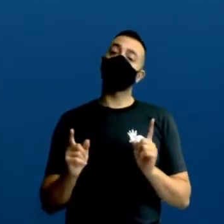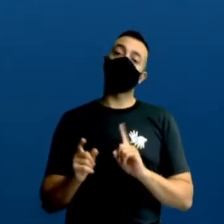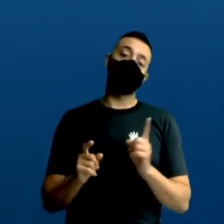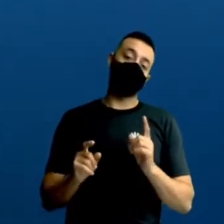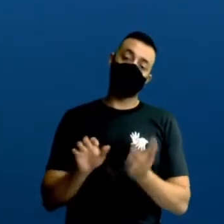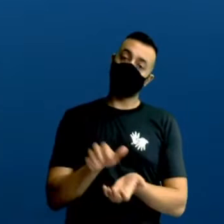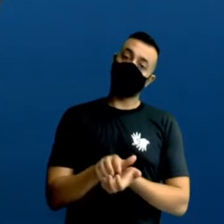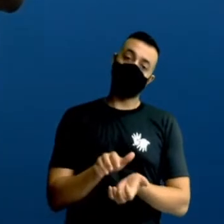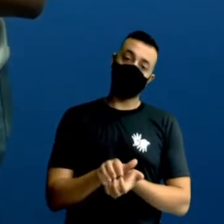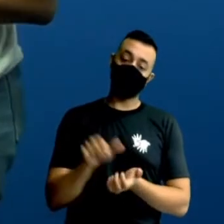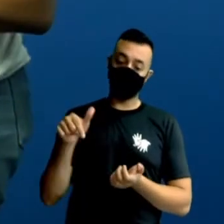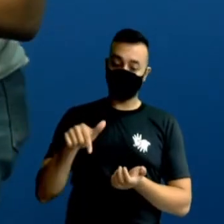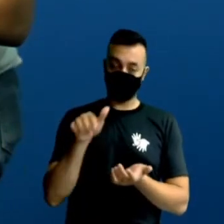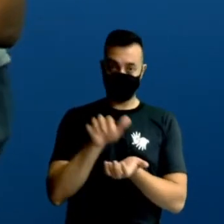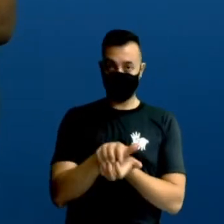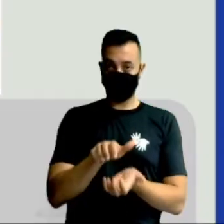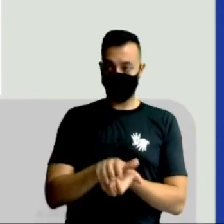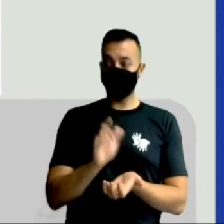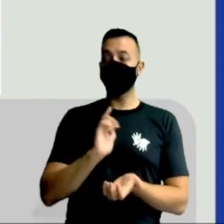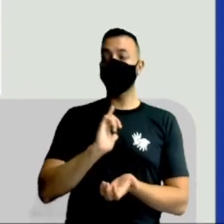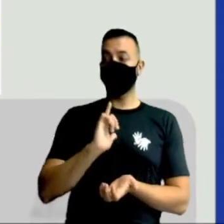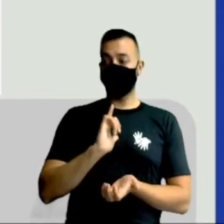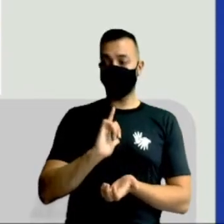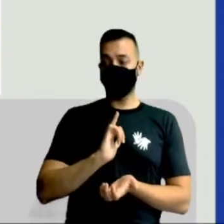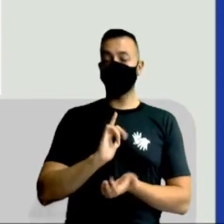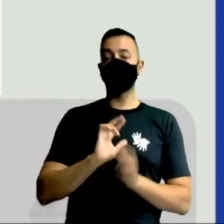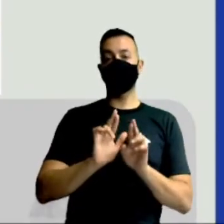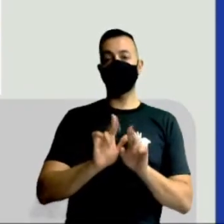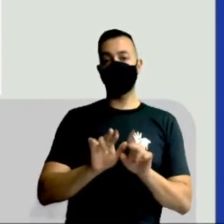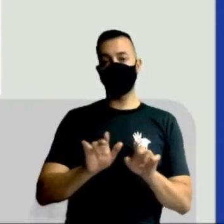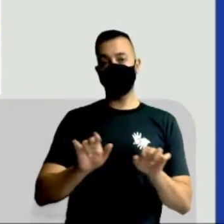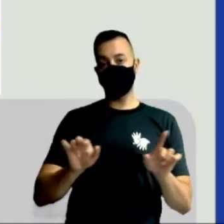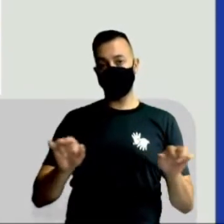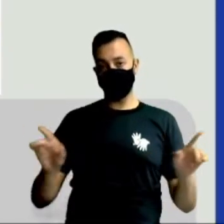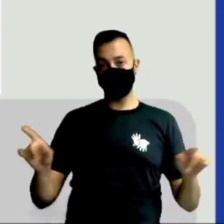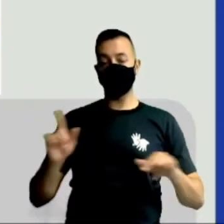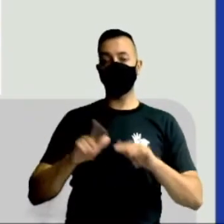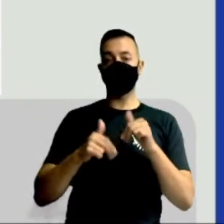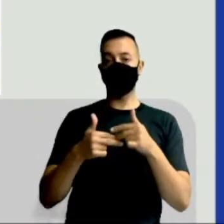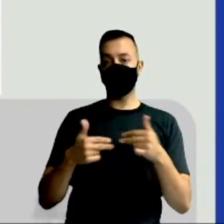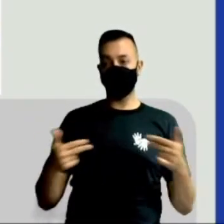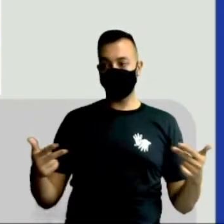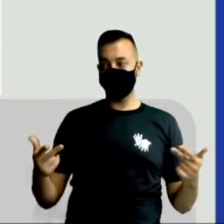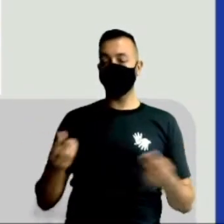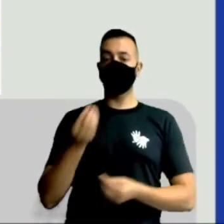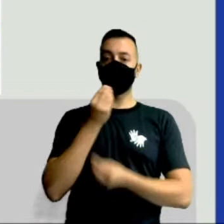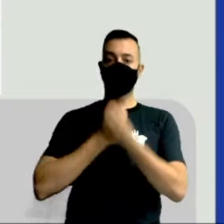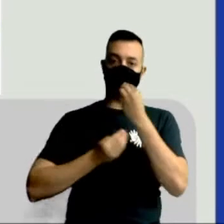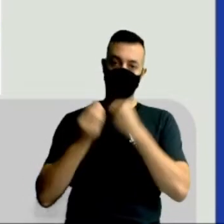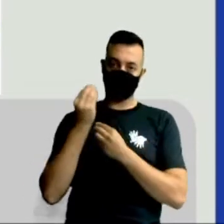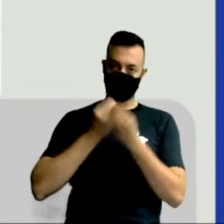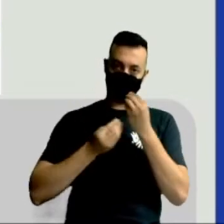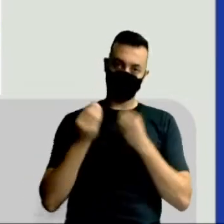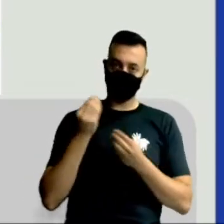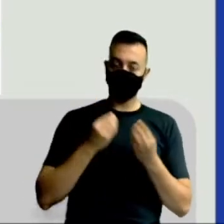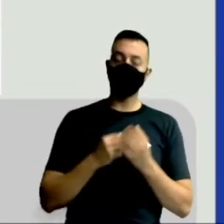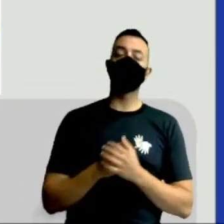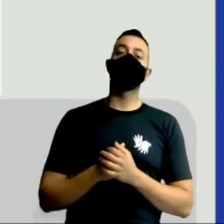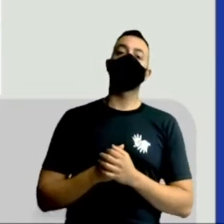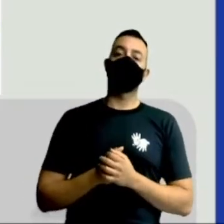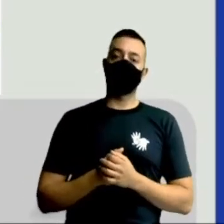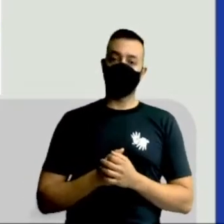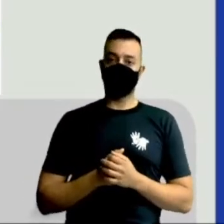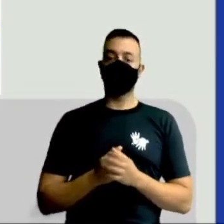em Pernambuco. Aqui em Pernambuco a gente tem uma diversidade de produção alimentícia, né, do mercado